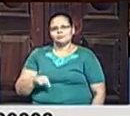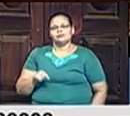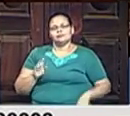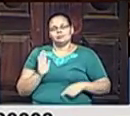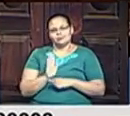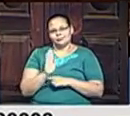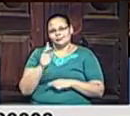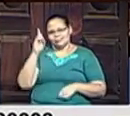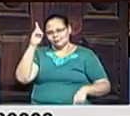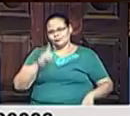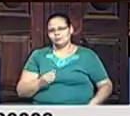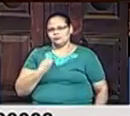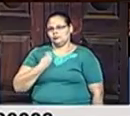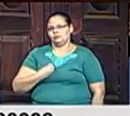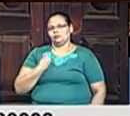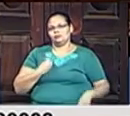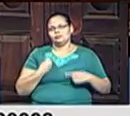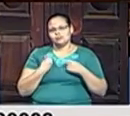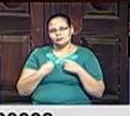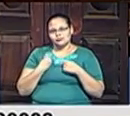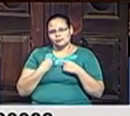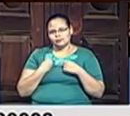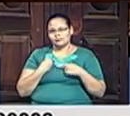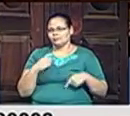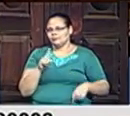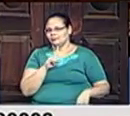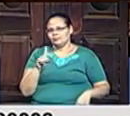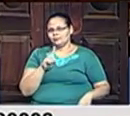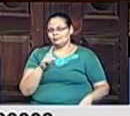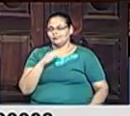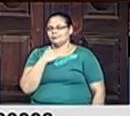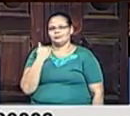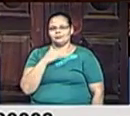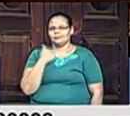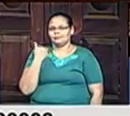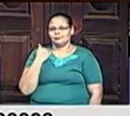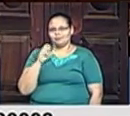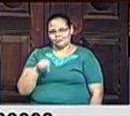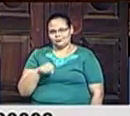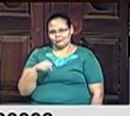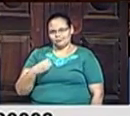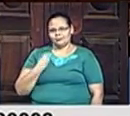preservado o direito à vida. Não a morte, sim a vida.